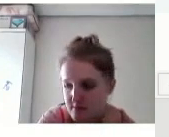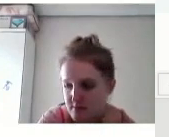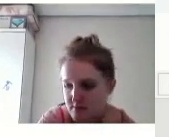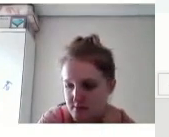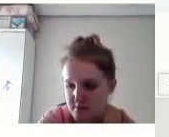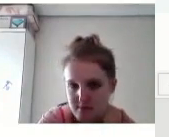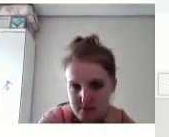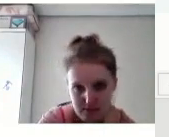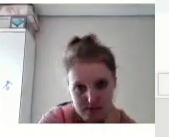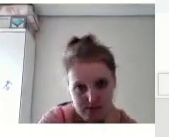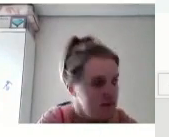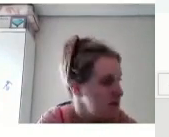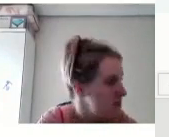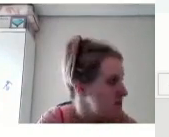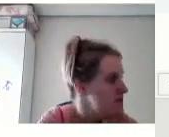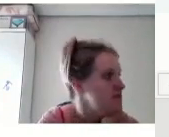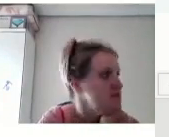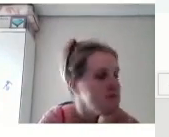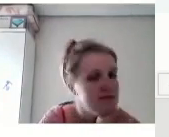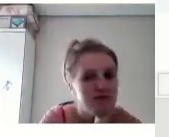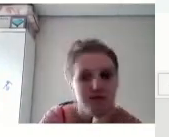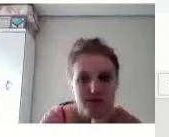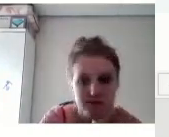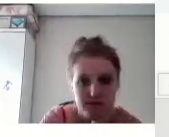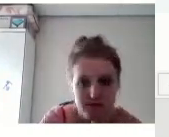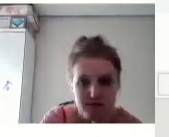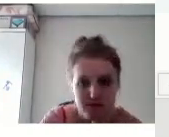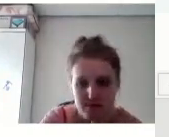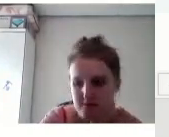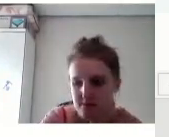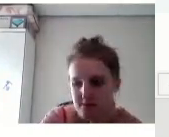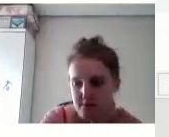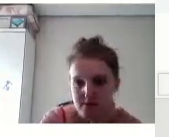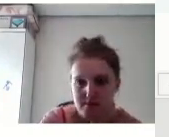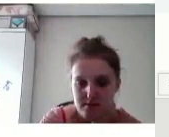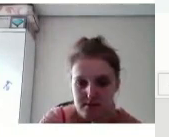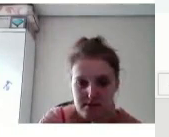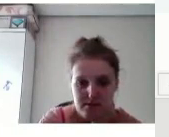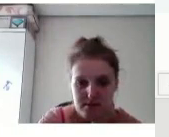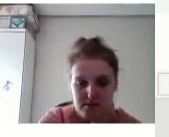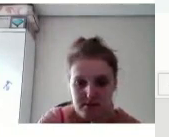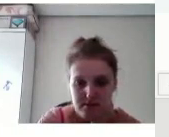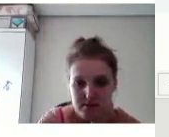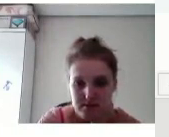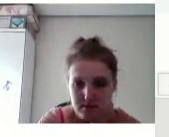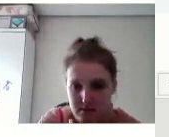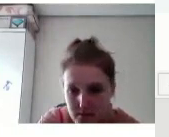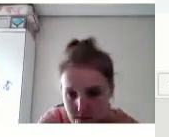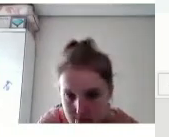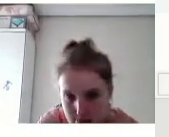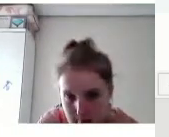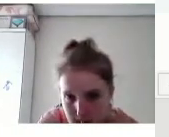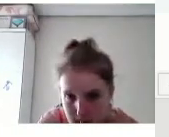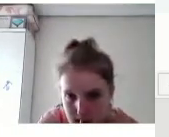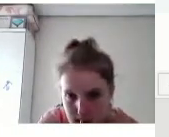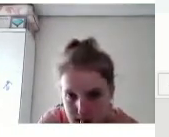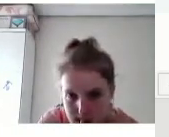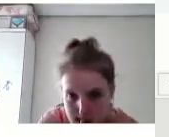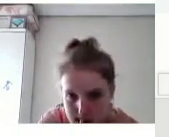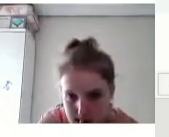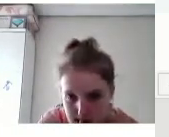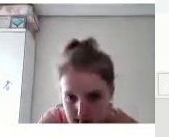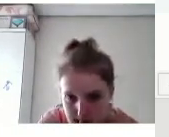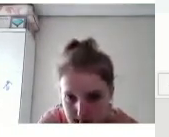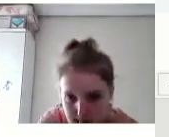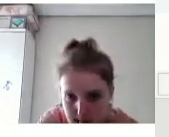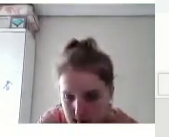de L, derivada em espacial, na mesma componente, na mesma coordenada, né, vezes φ, né,